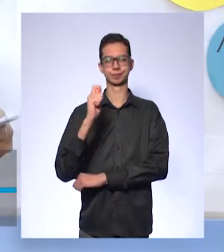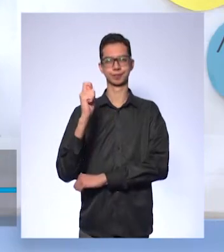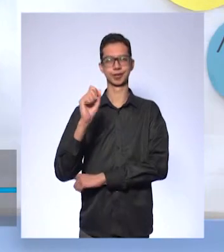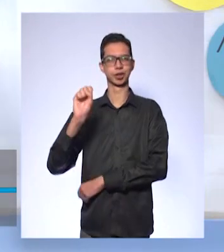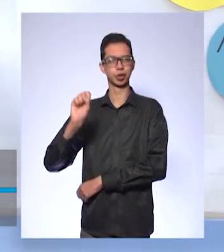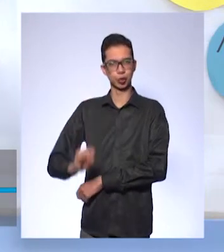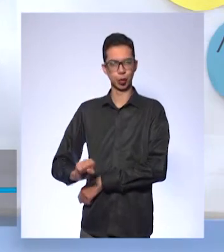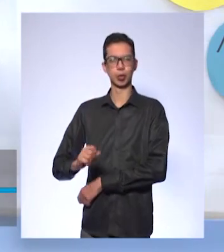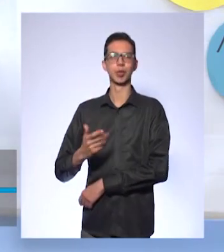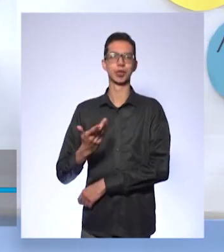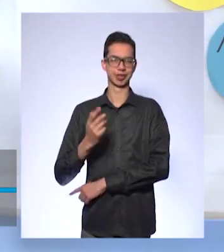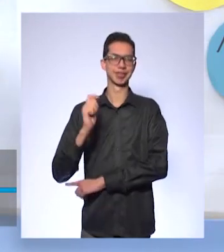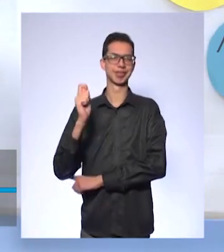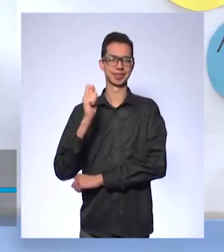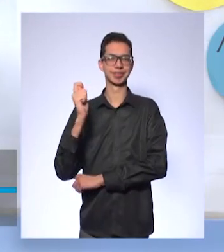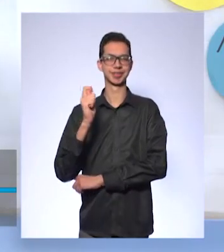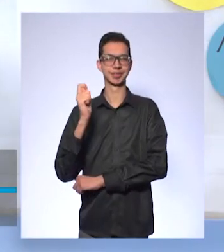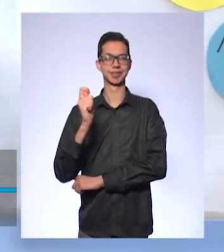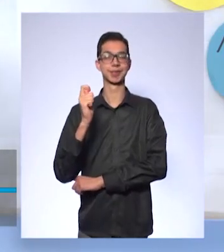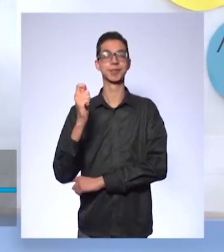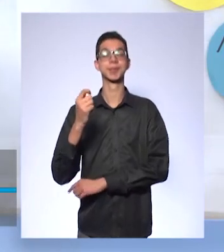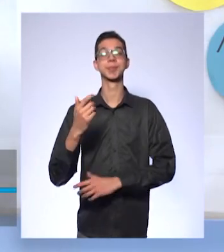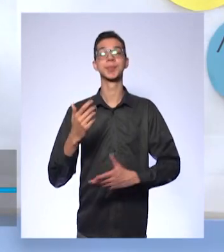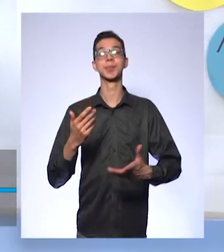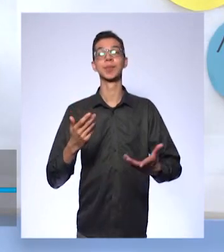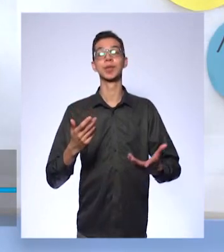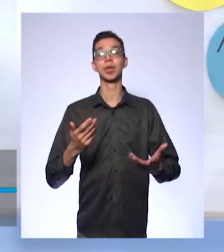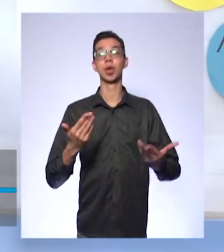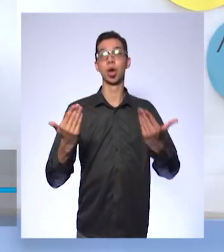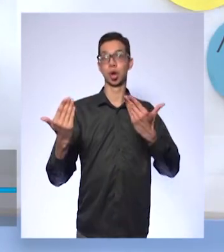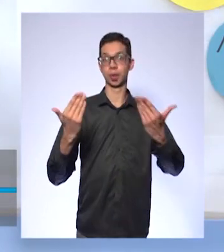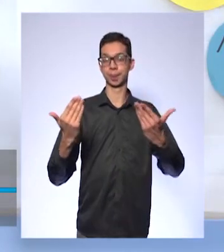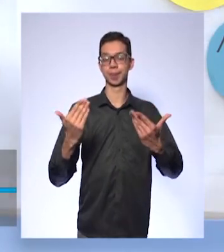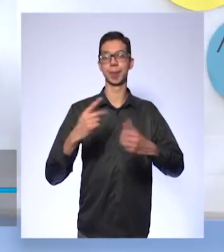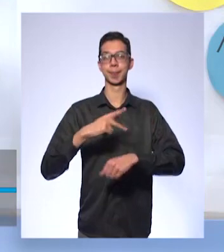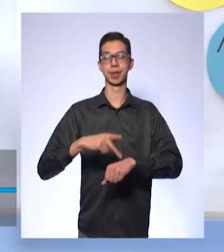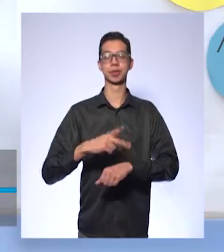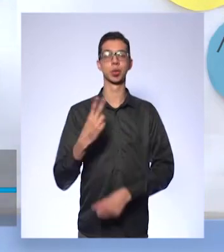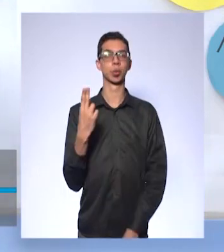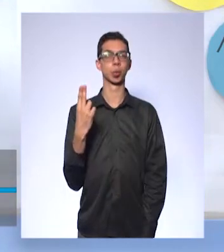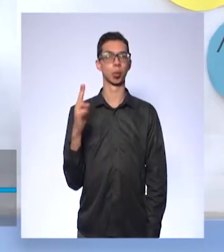sul-rio-grandenses, né, e em relação aí aos uruguaios e Argentina,